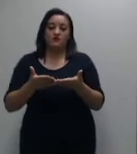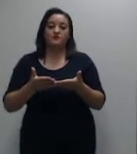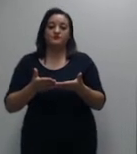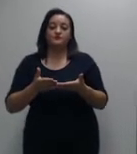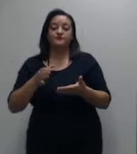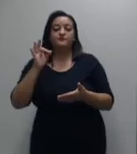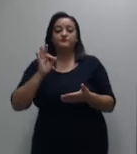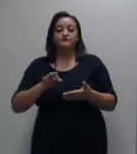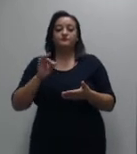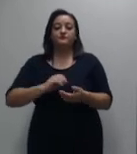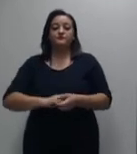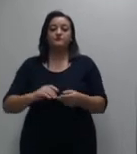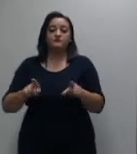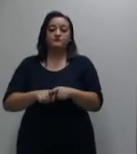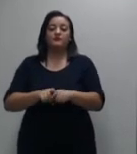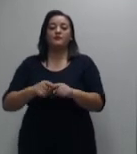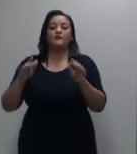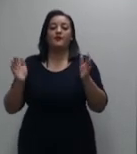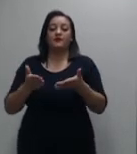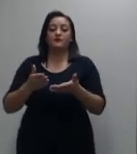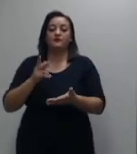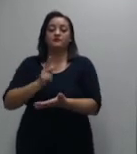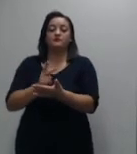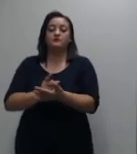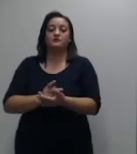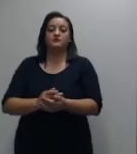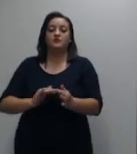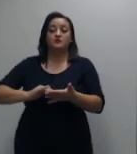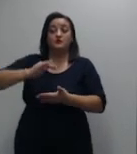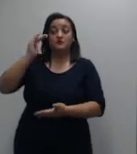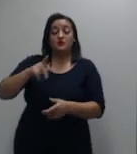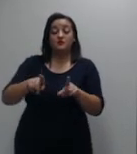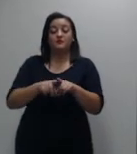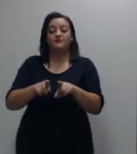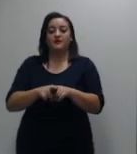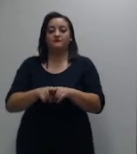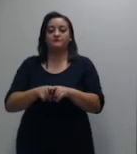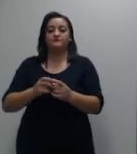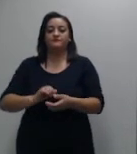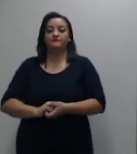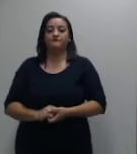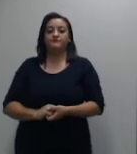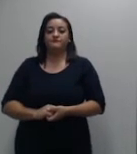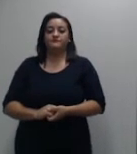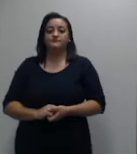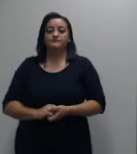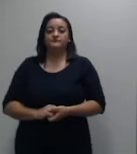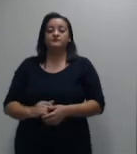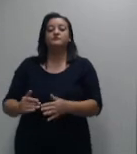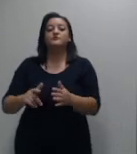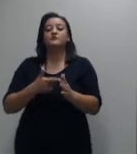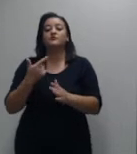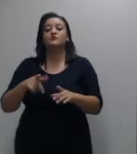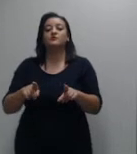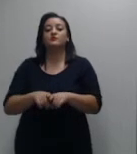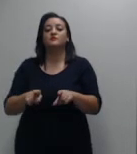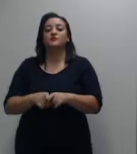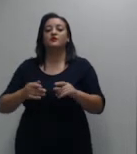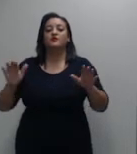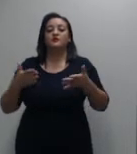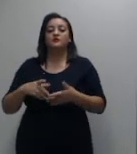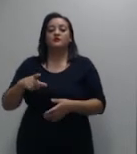certamente já foi diante da autoexecutoriedade o segundo já houve